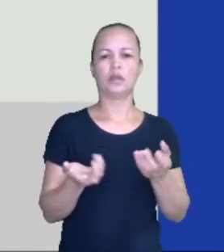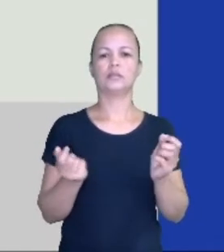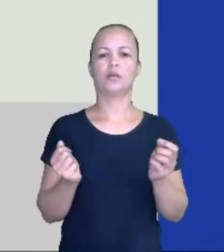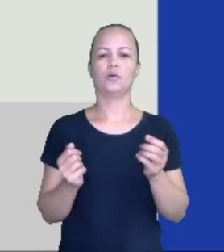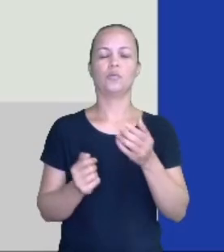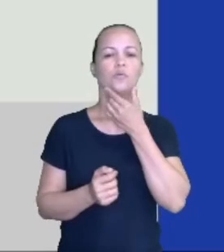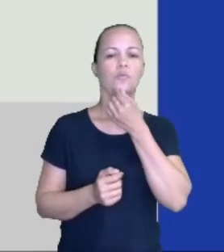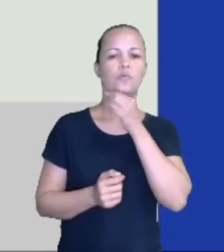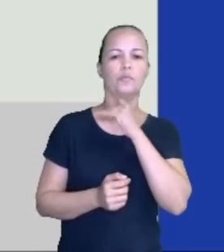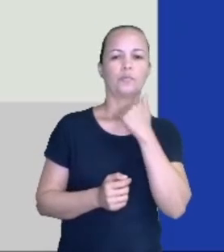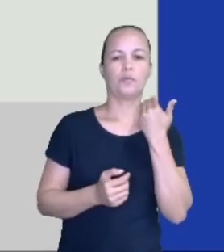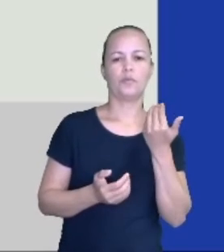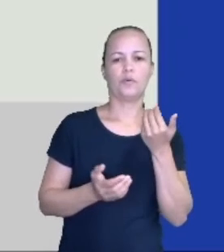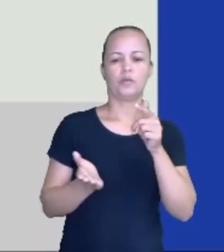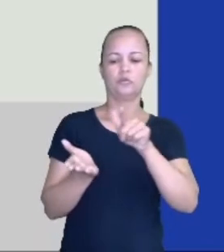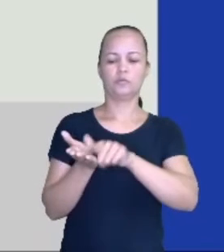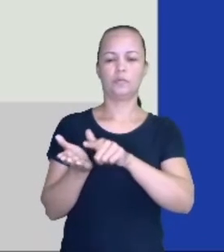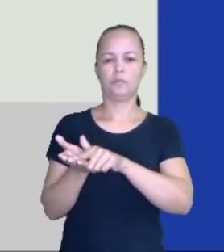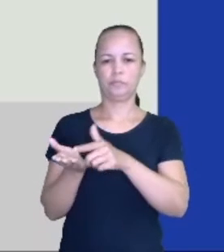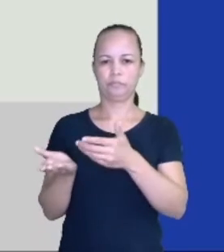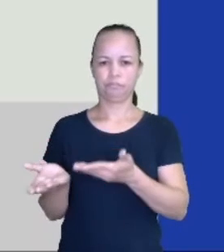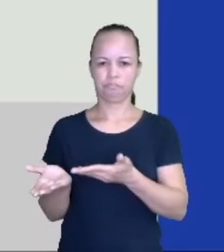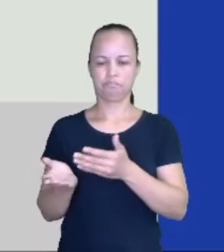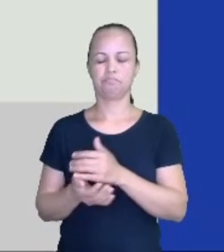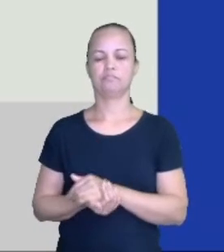seguinte testamento.